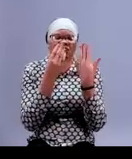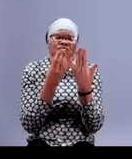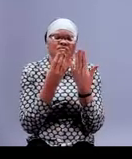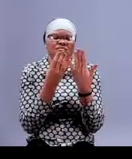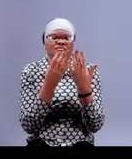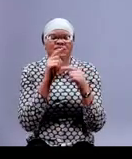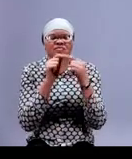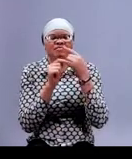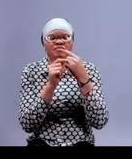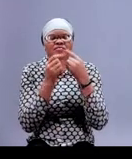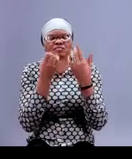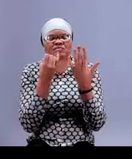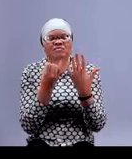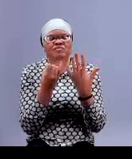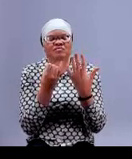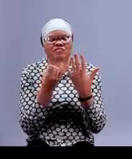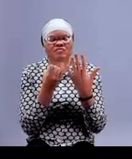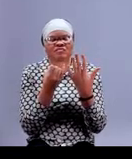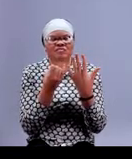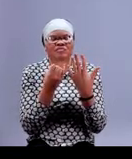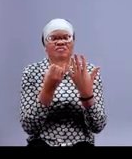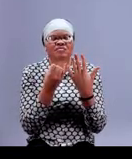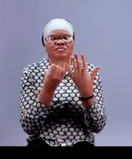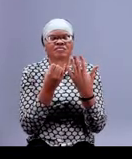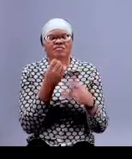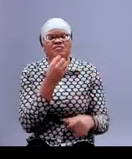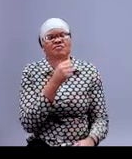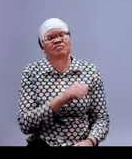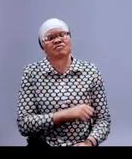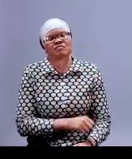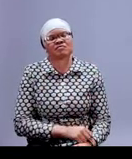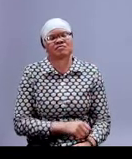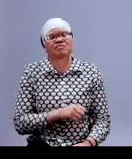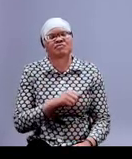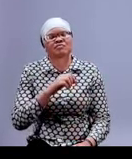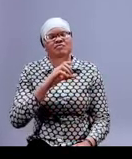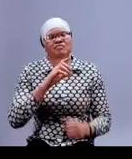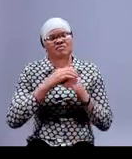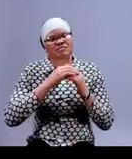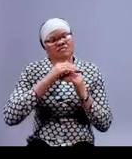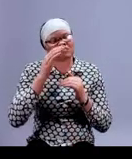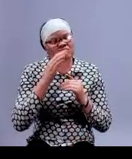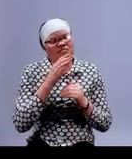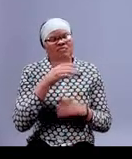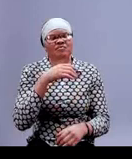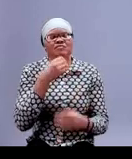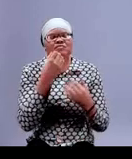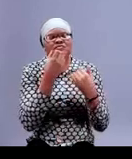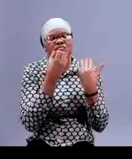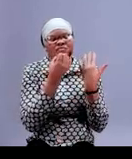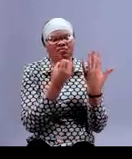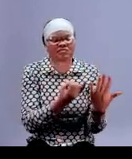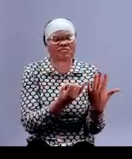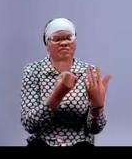29 29 a dividir por 6 Quanto é 29 é mai que 6 x 4